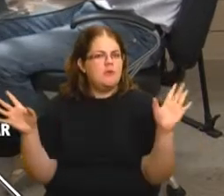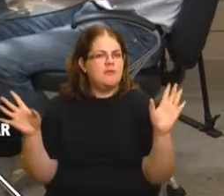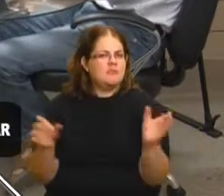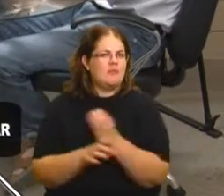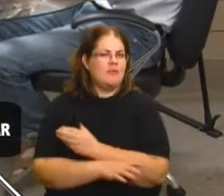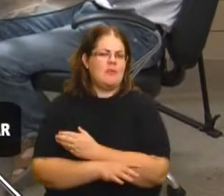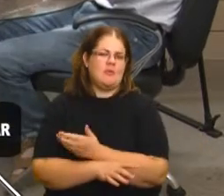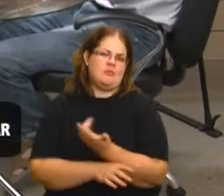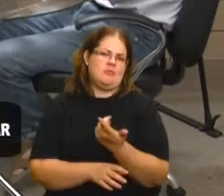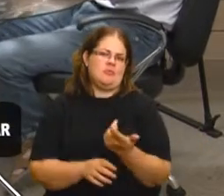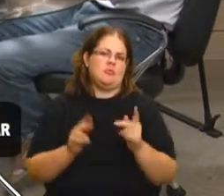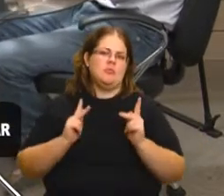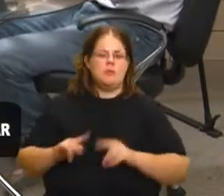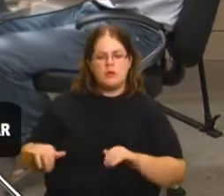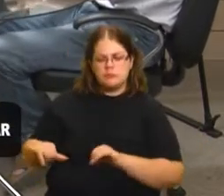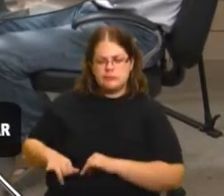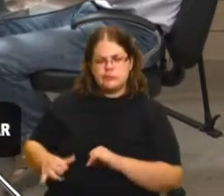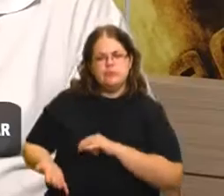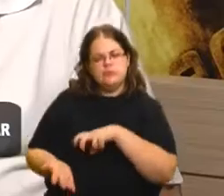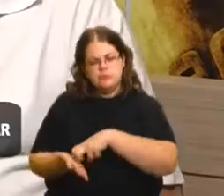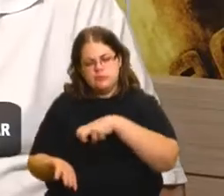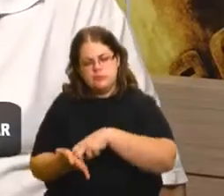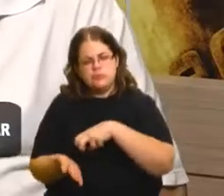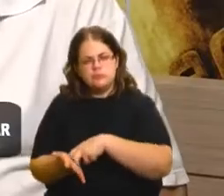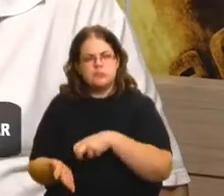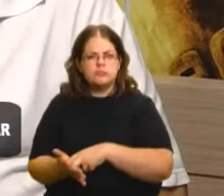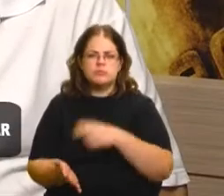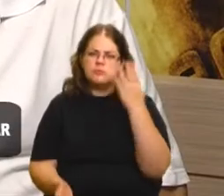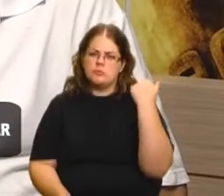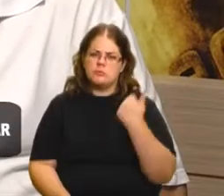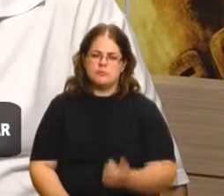torturado, né? Por cantar aquelas músicas. Eu me lembro